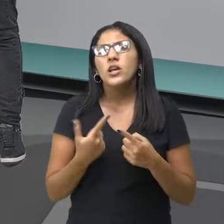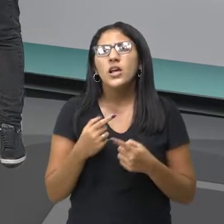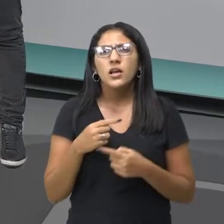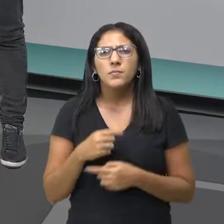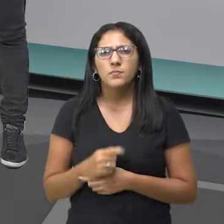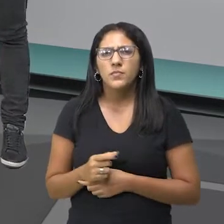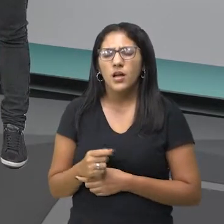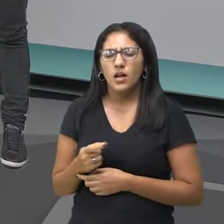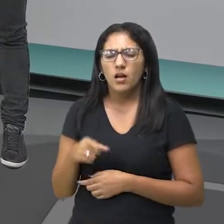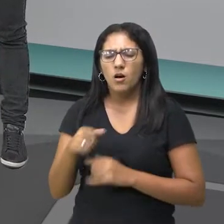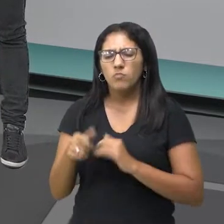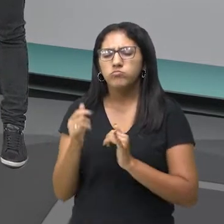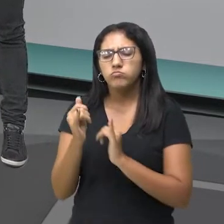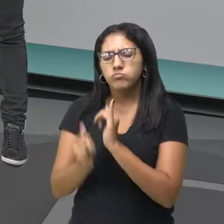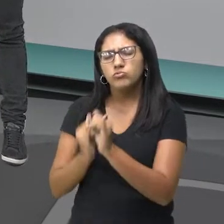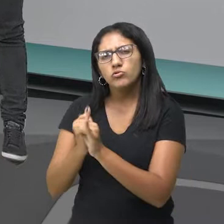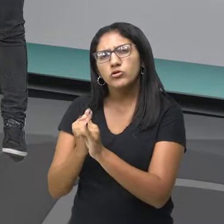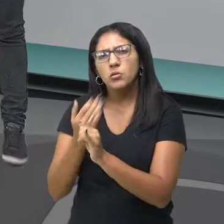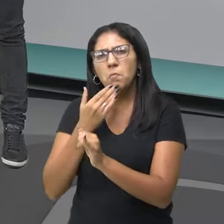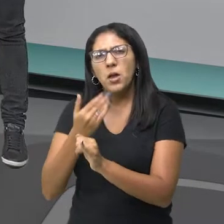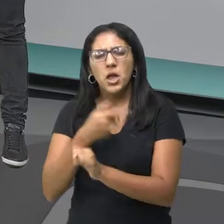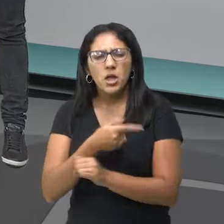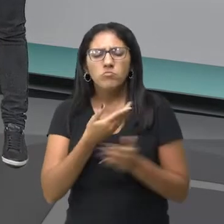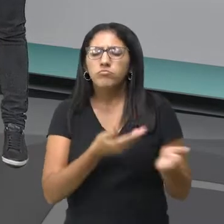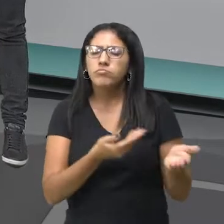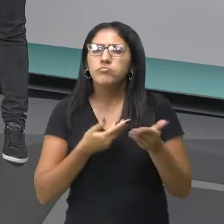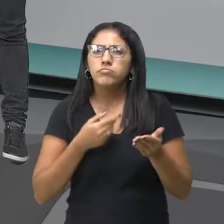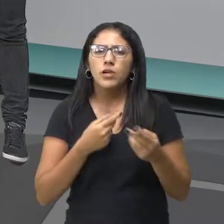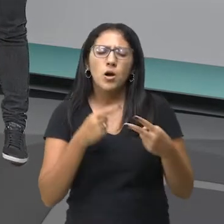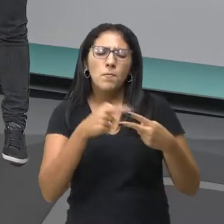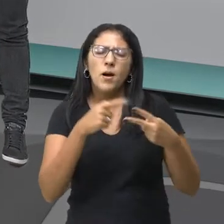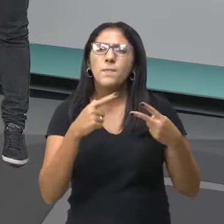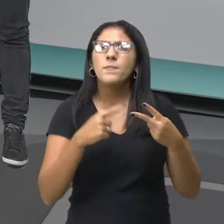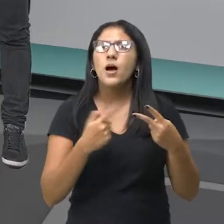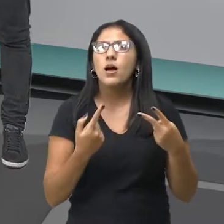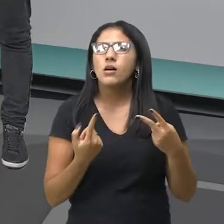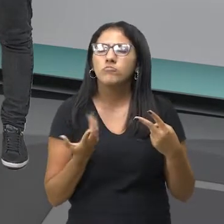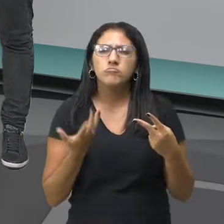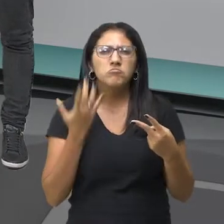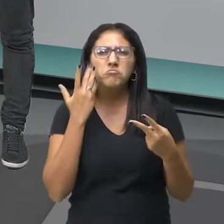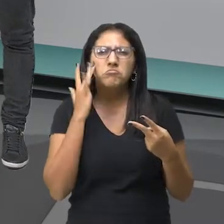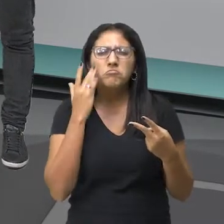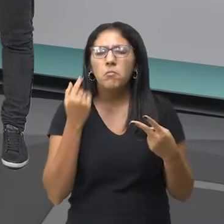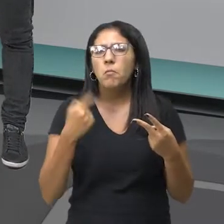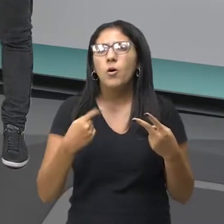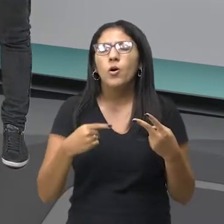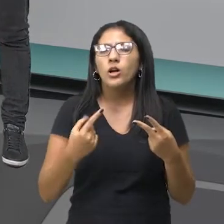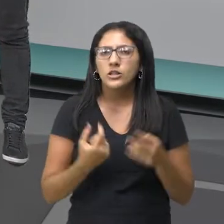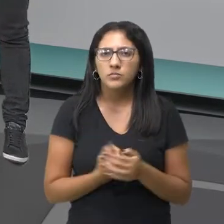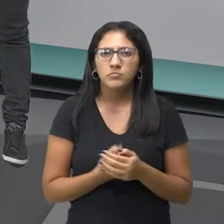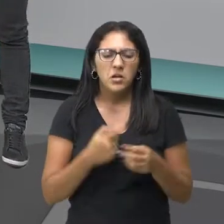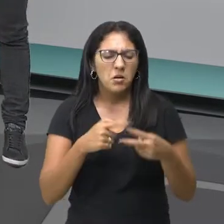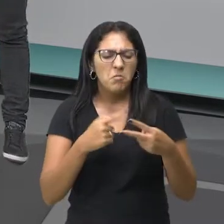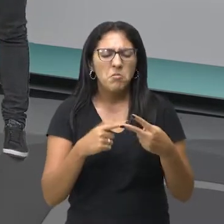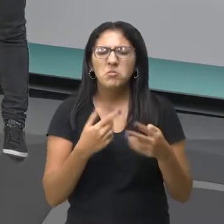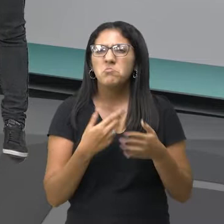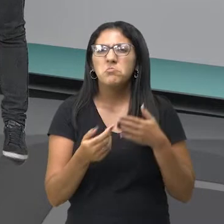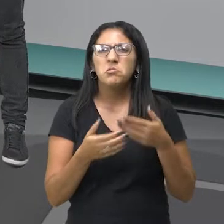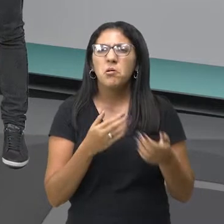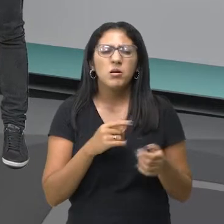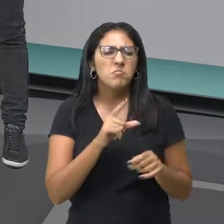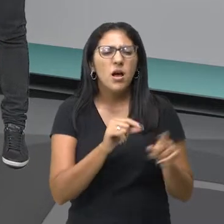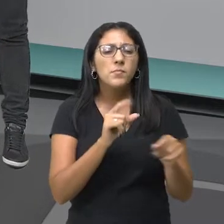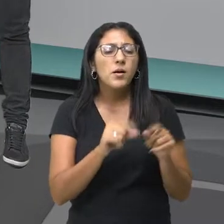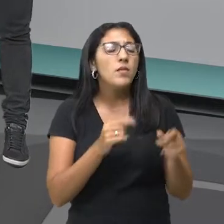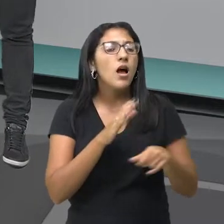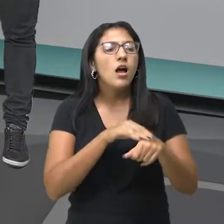convidou essas pessoas para falar sobre esse assunto? Será que, de repente, elas são qualquer pessoa que estava passando ali na